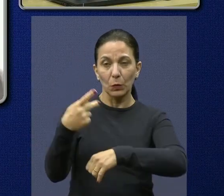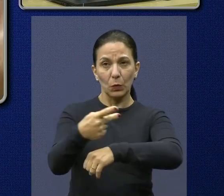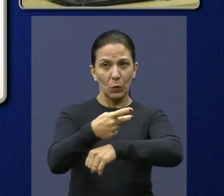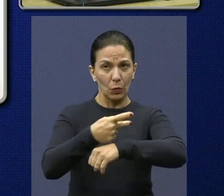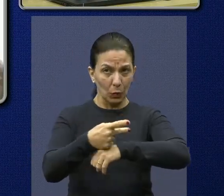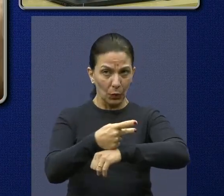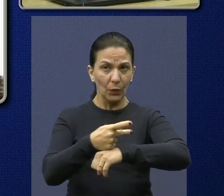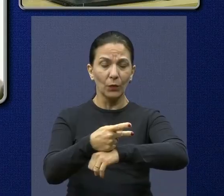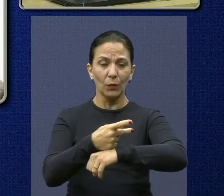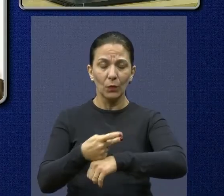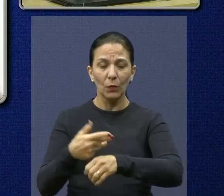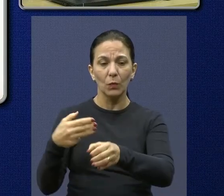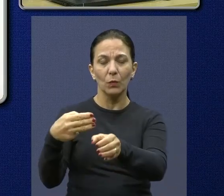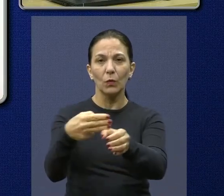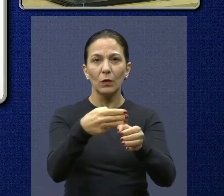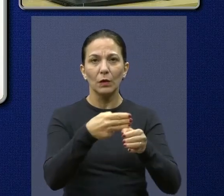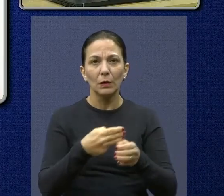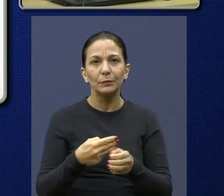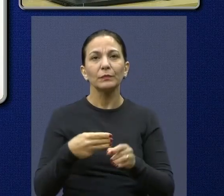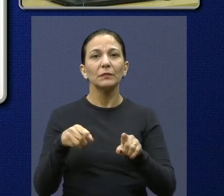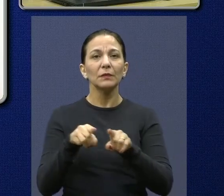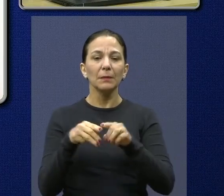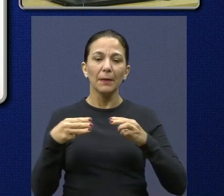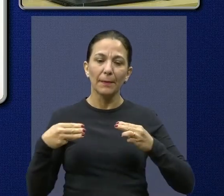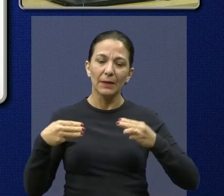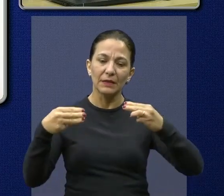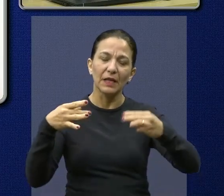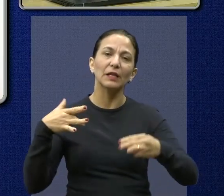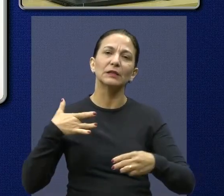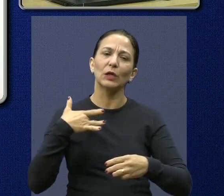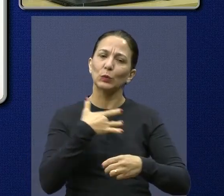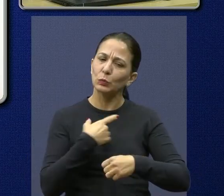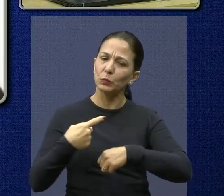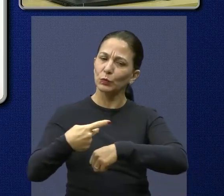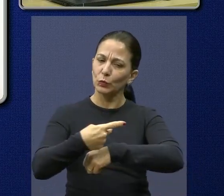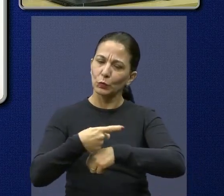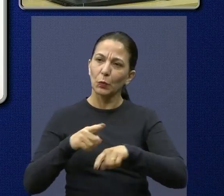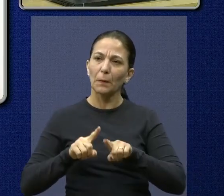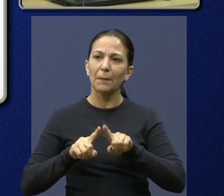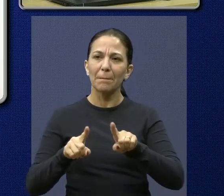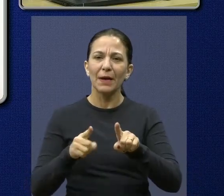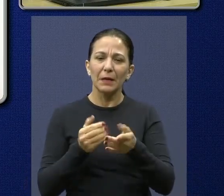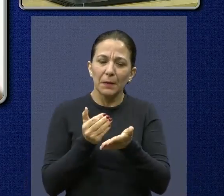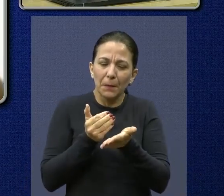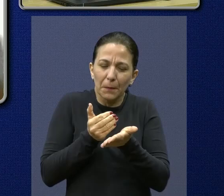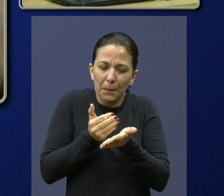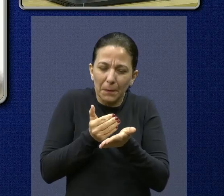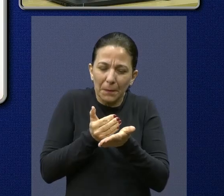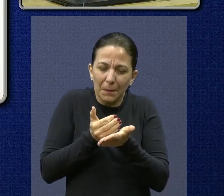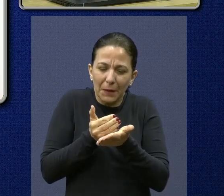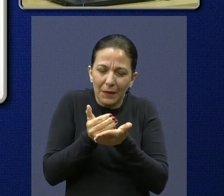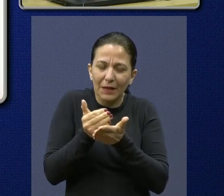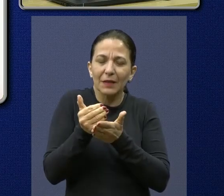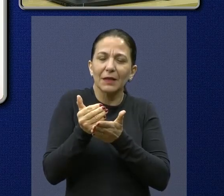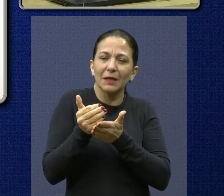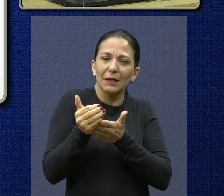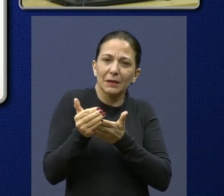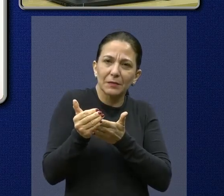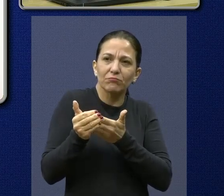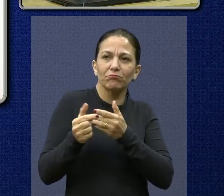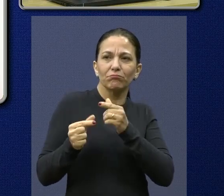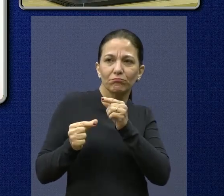né? Cidades, o próprio Ministério da Saúde, como eu disse, mas está tudo muito preliminar, né? Avançando, a gente